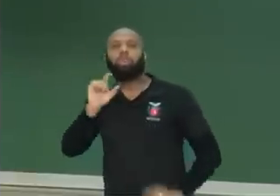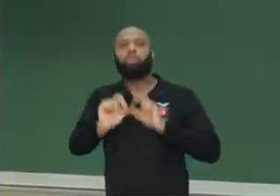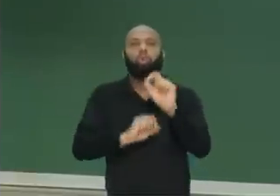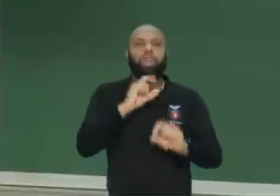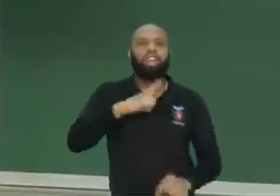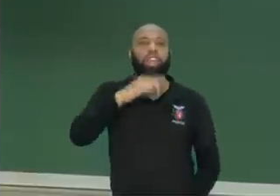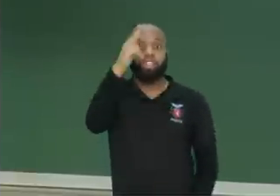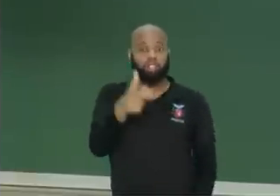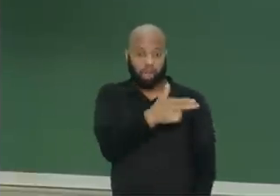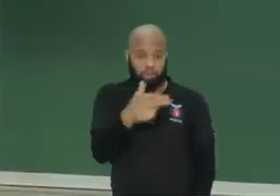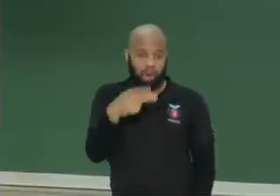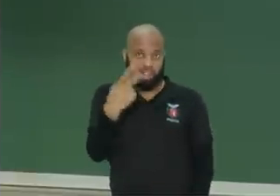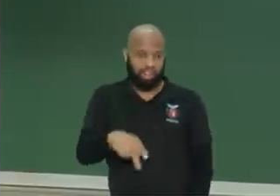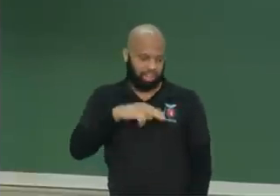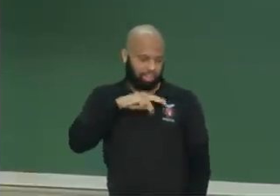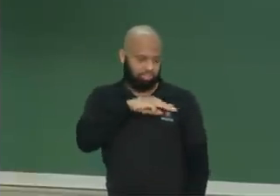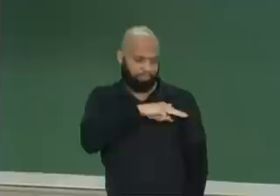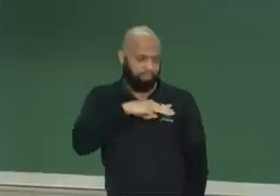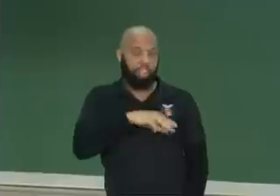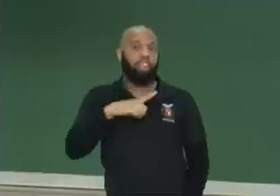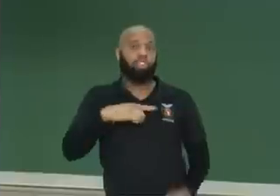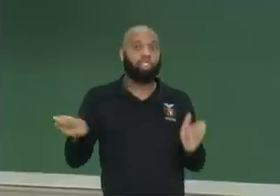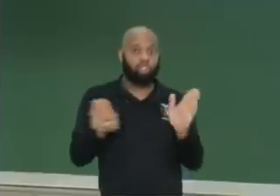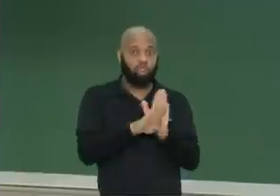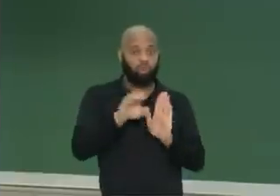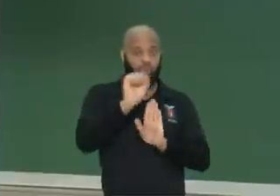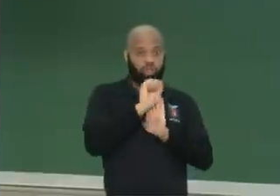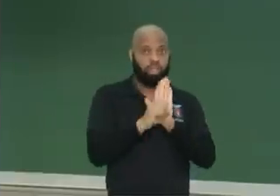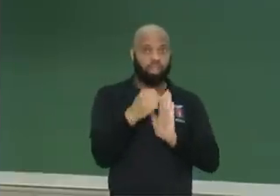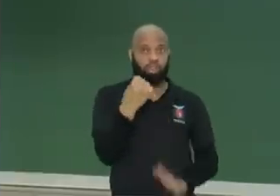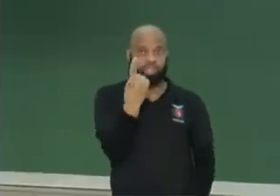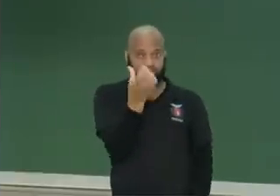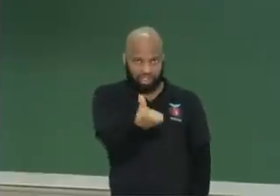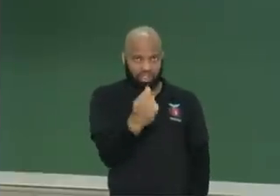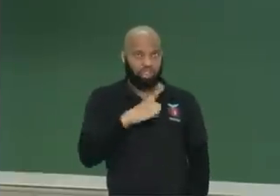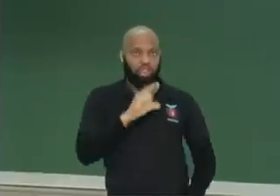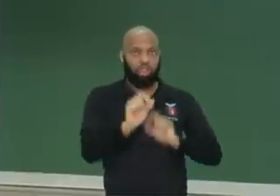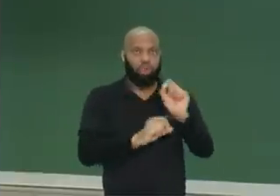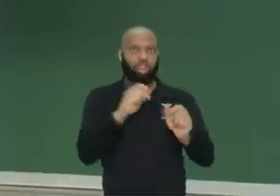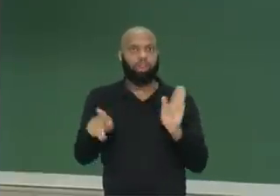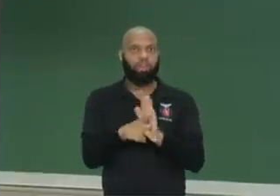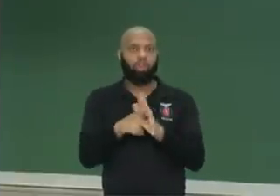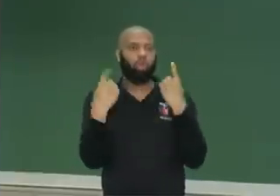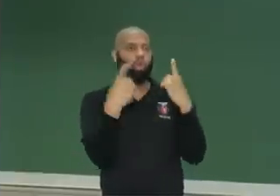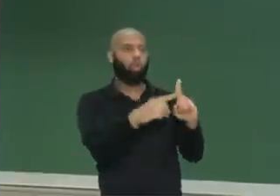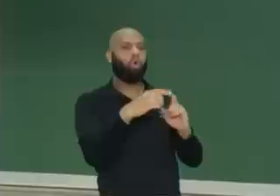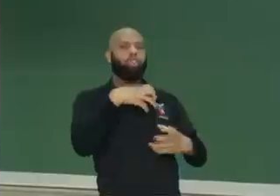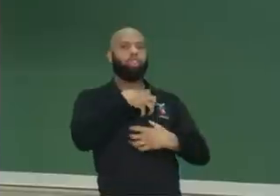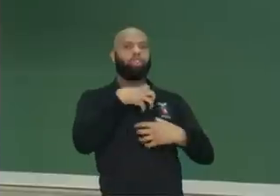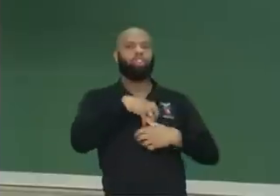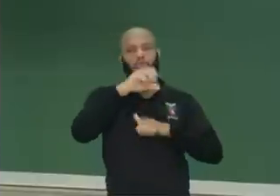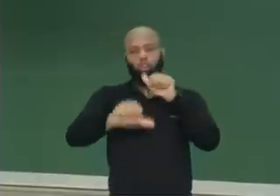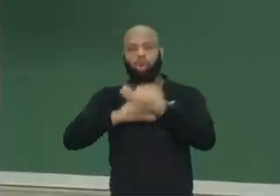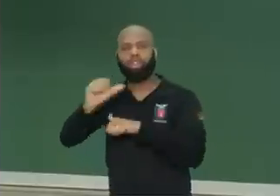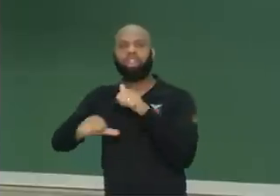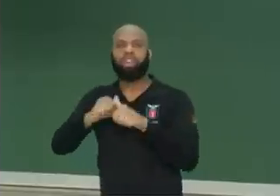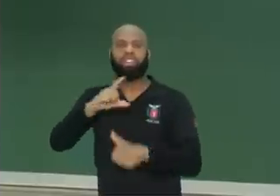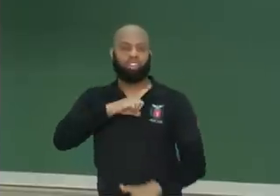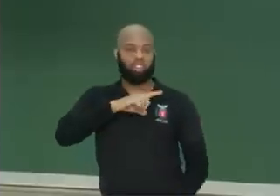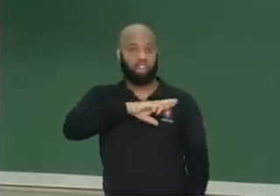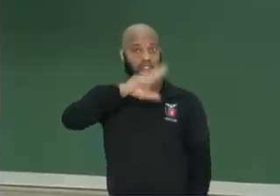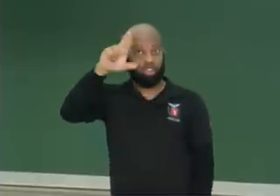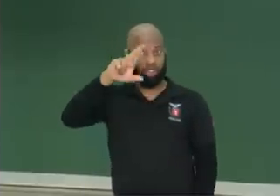anteriores que os jesuítas chegaram aqui no século XVI, naquele contexto da contrarreforma religiosa. E eles tinham como